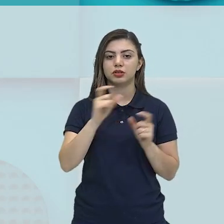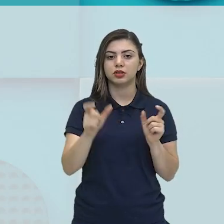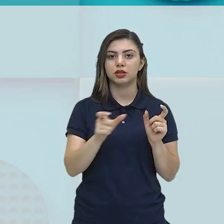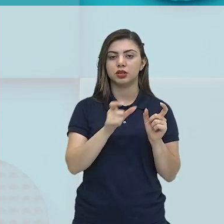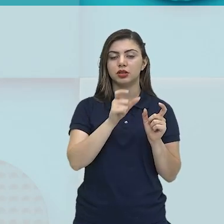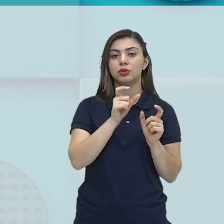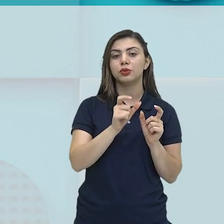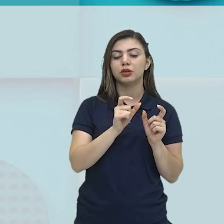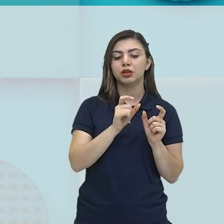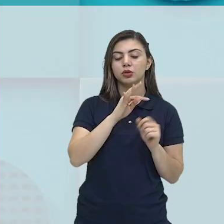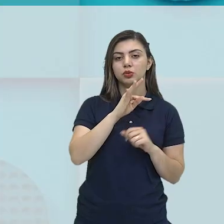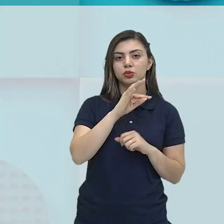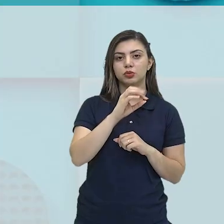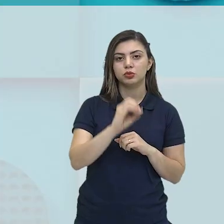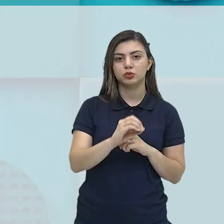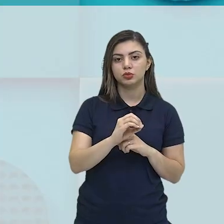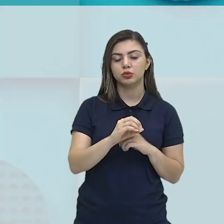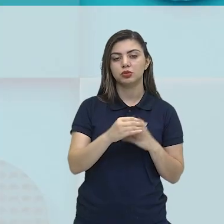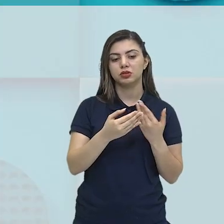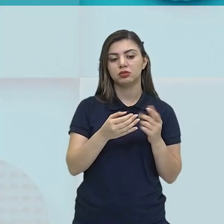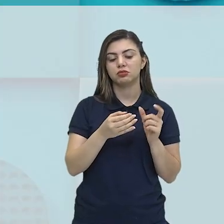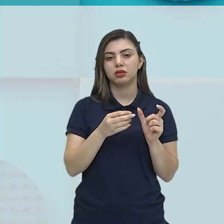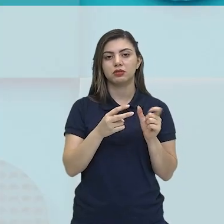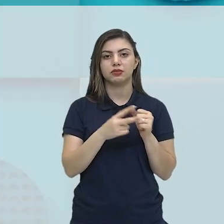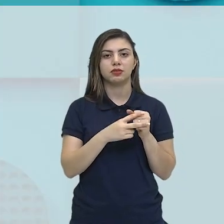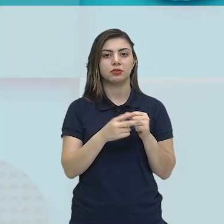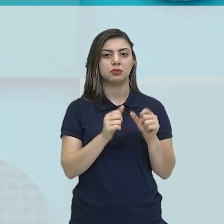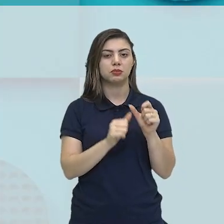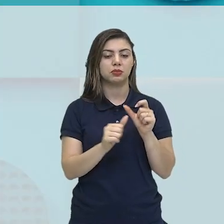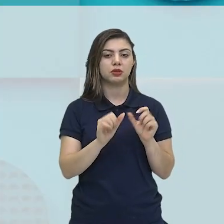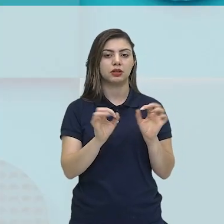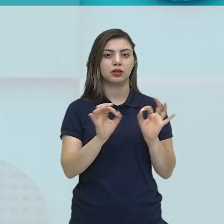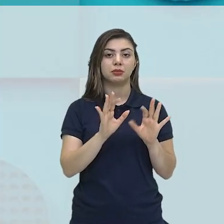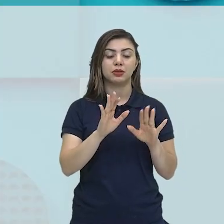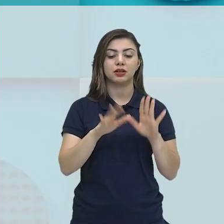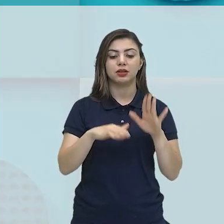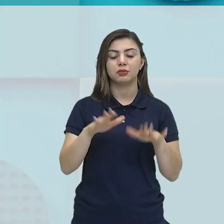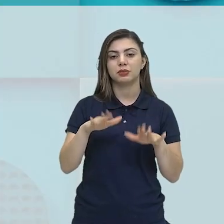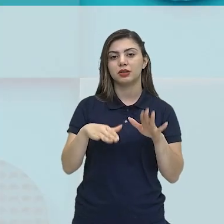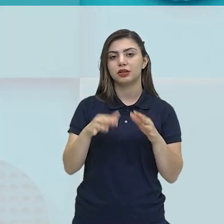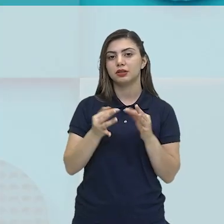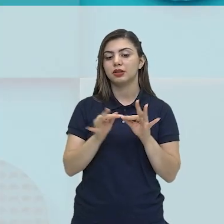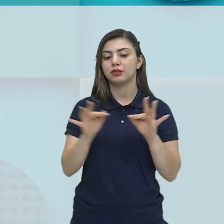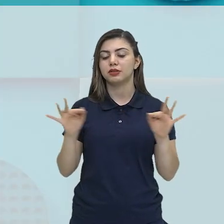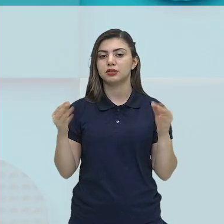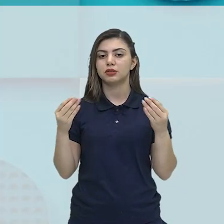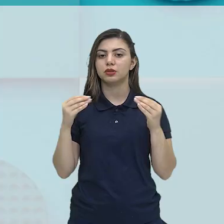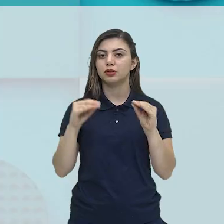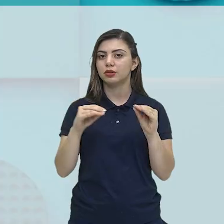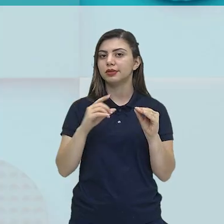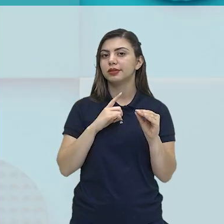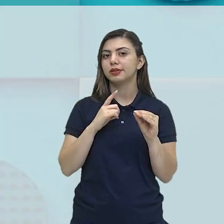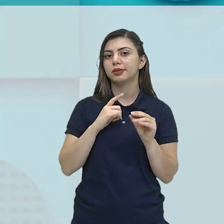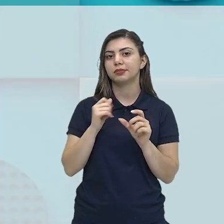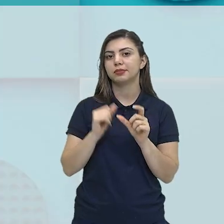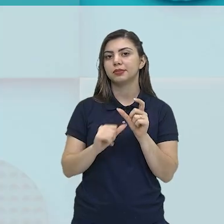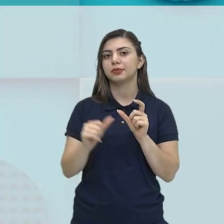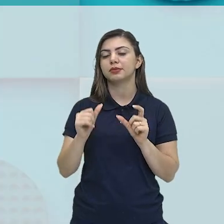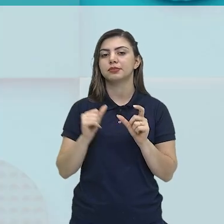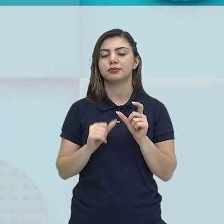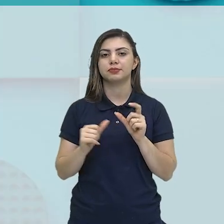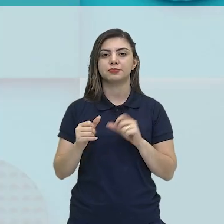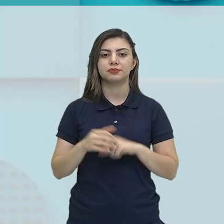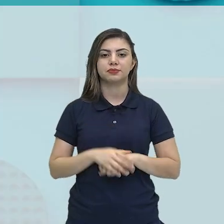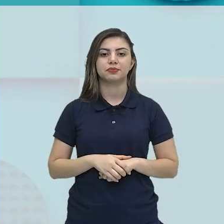partir do momento que eu coloco eles numa frase, dependendo do sujeito, dependendo do tempo verbal, eles vão receber alterações, ok?